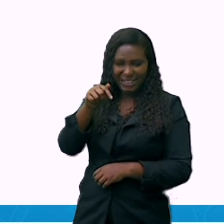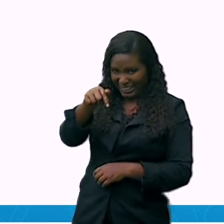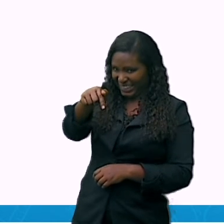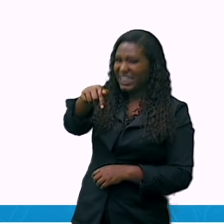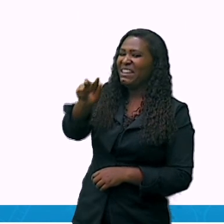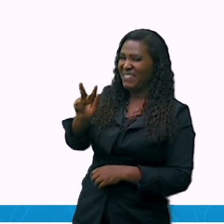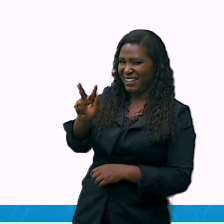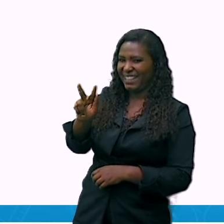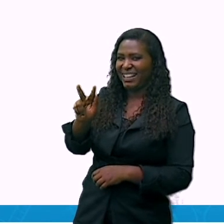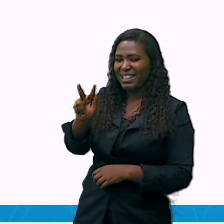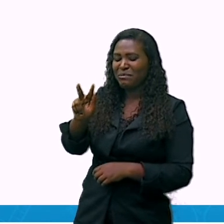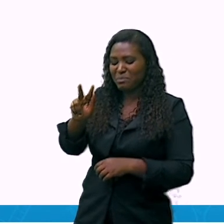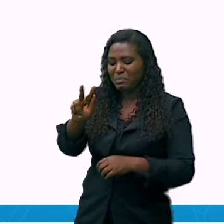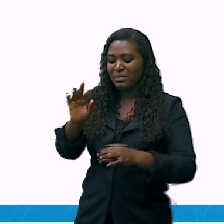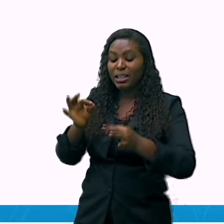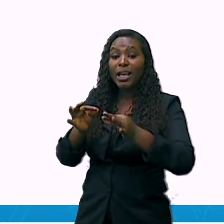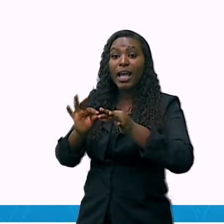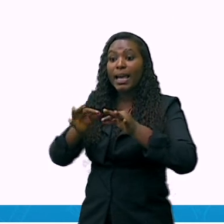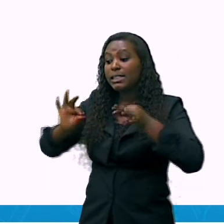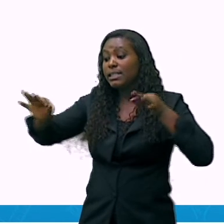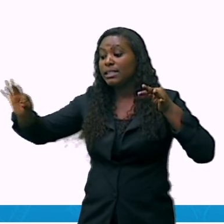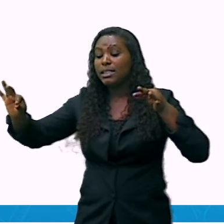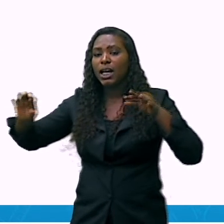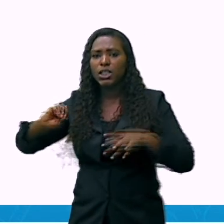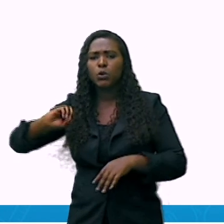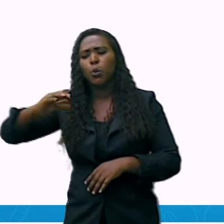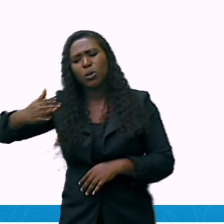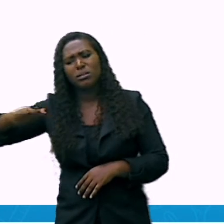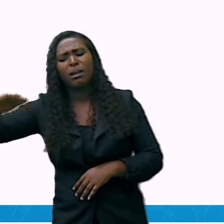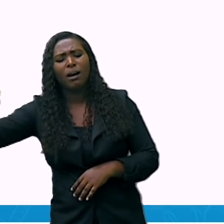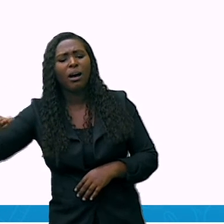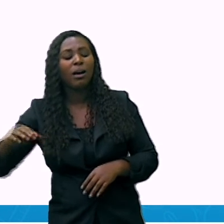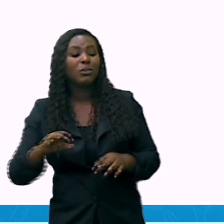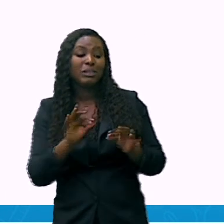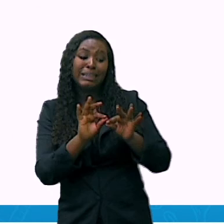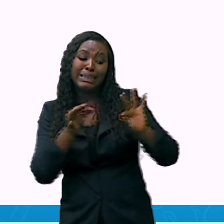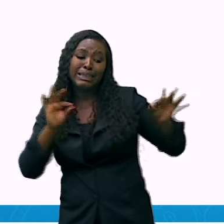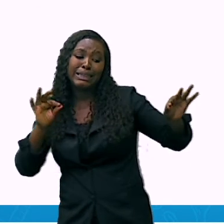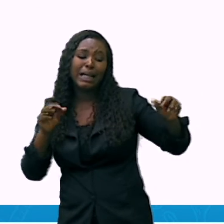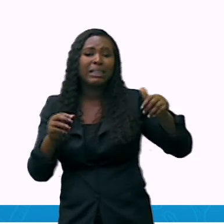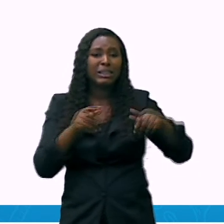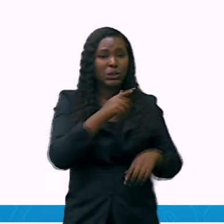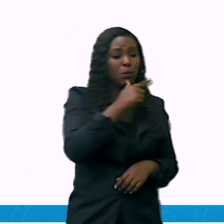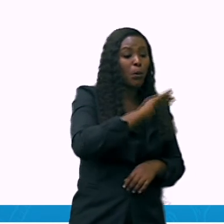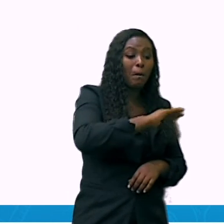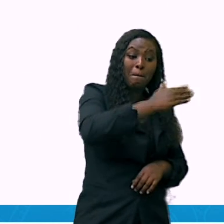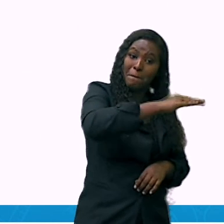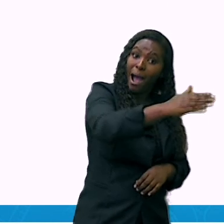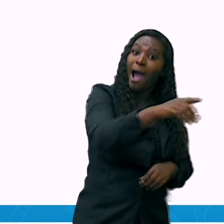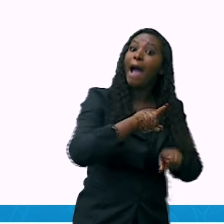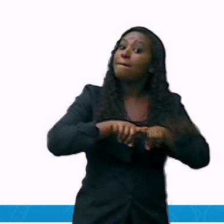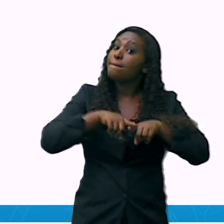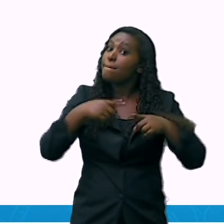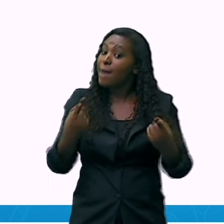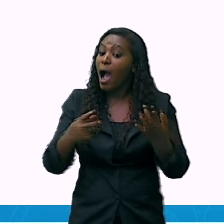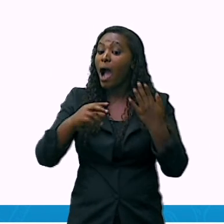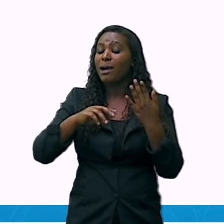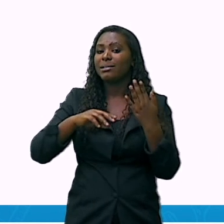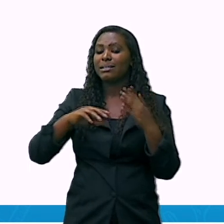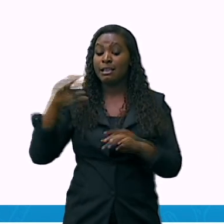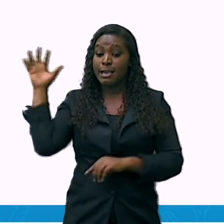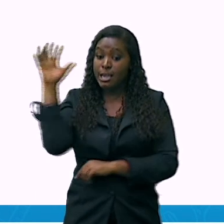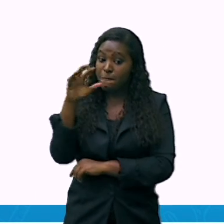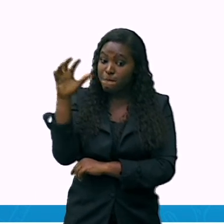se mostram presentes em nosso dia a dia de diferentes maneiras. Vamos conhecê-las?